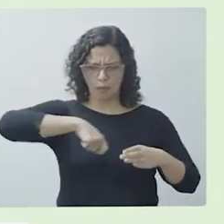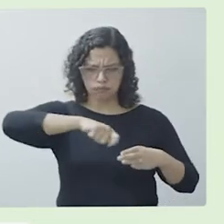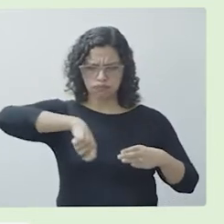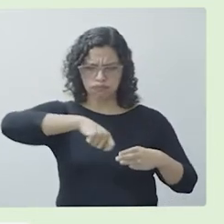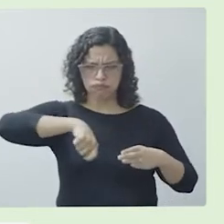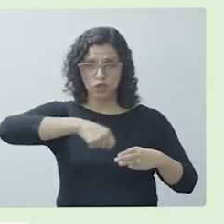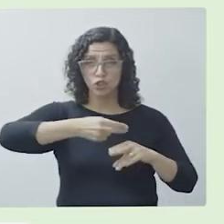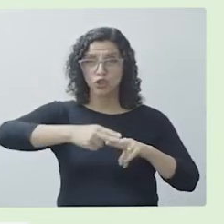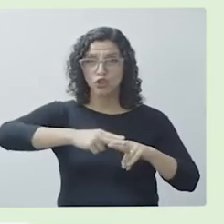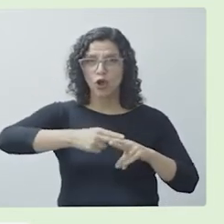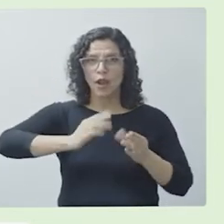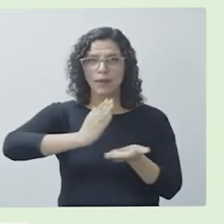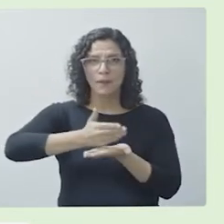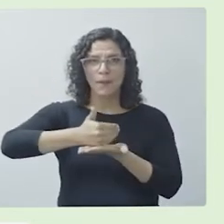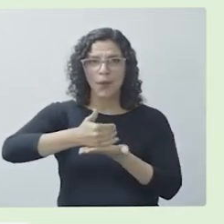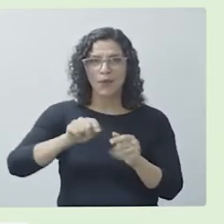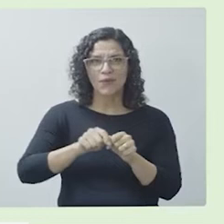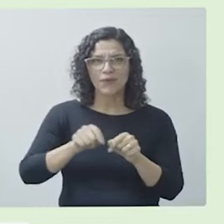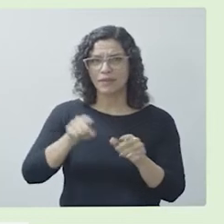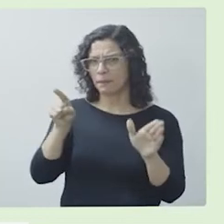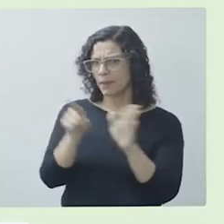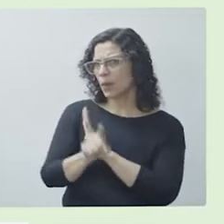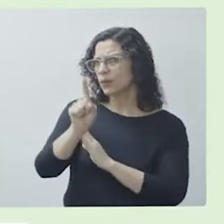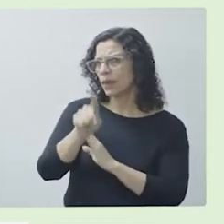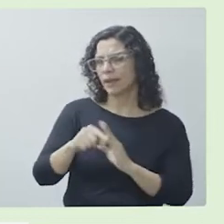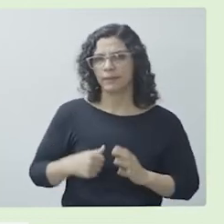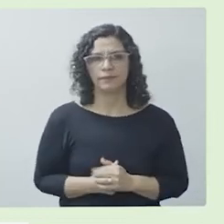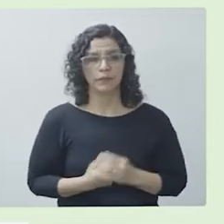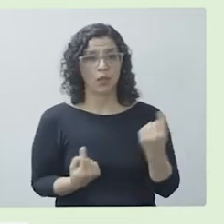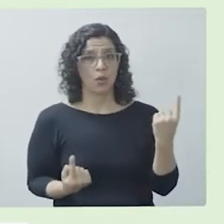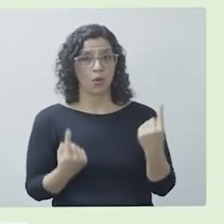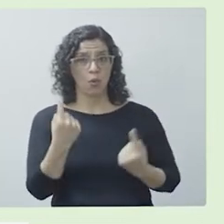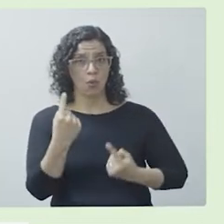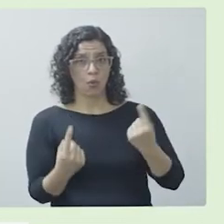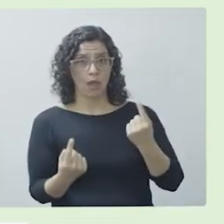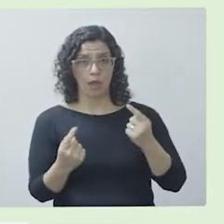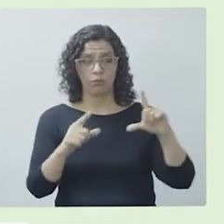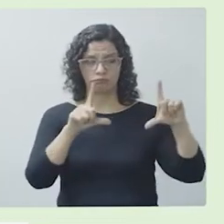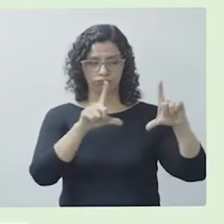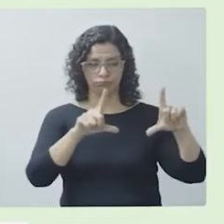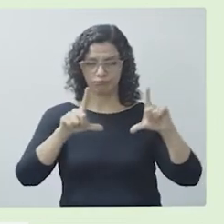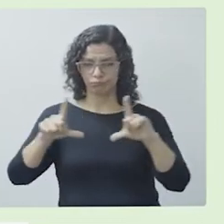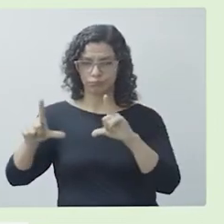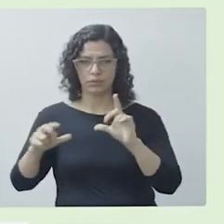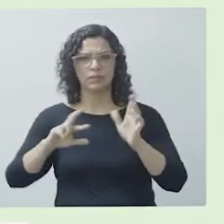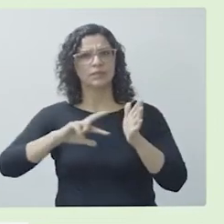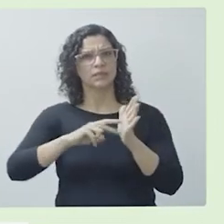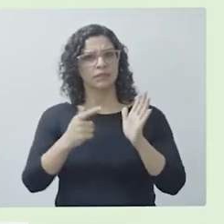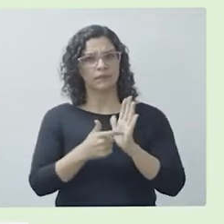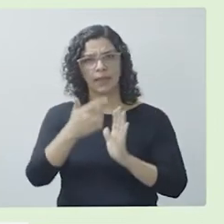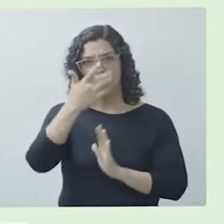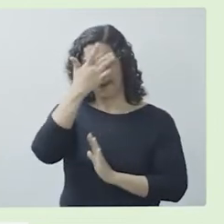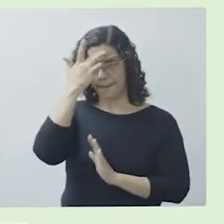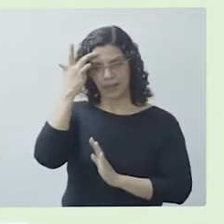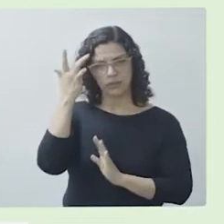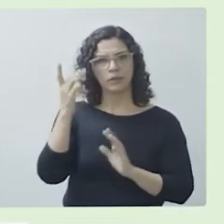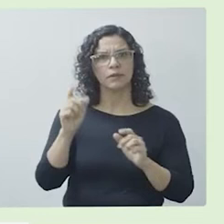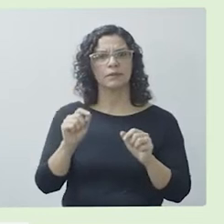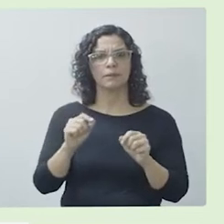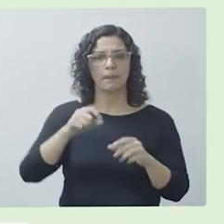bolo de chocolate. A pergunta é, qual imagem representa